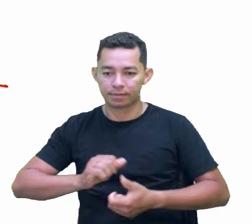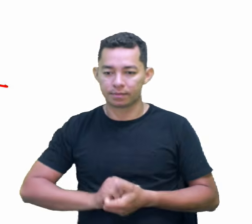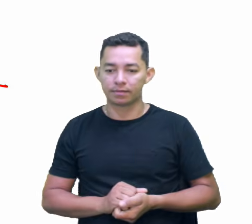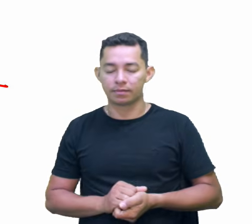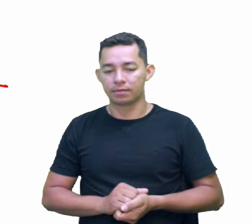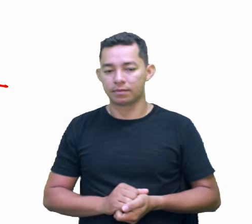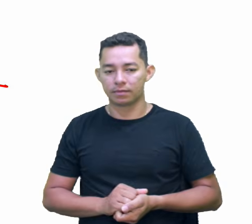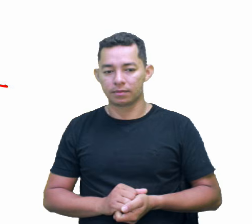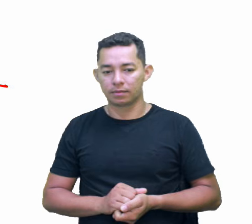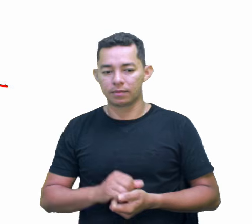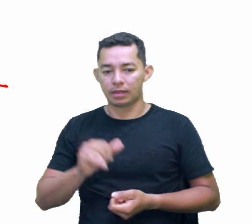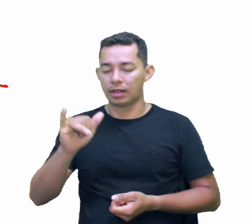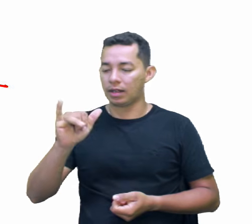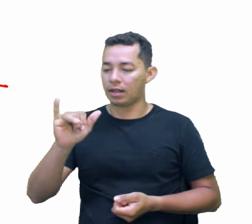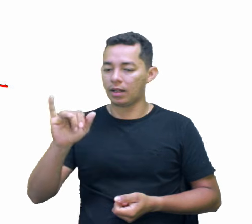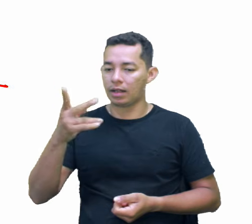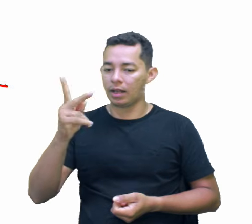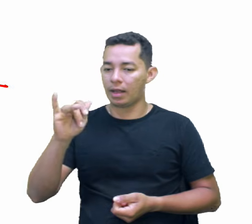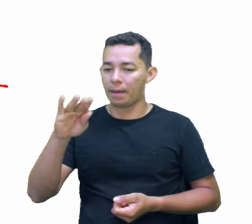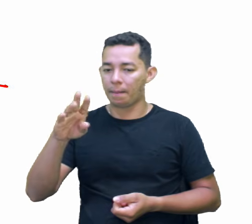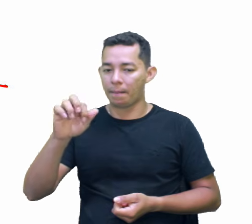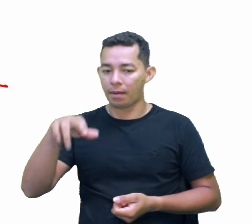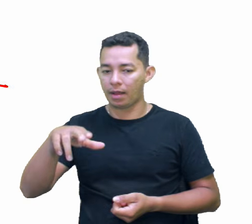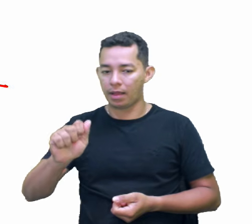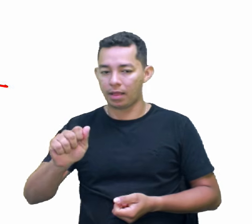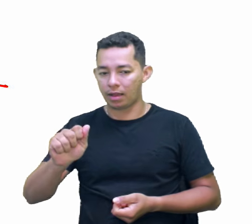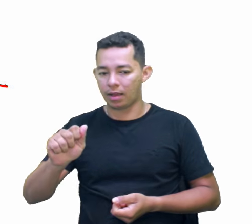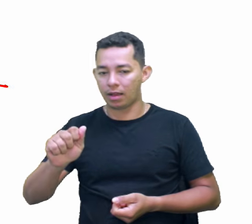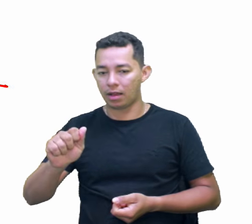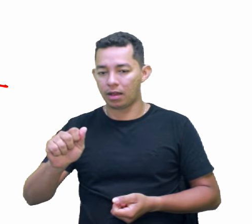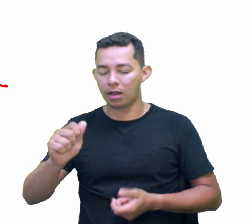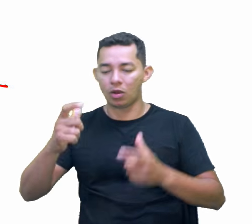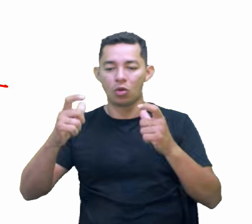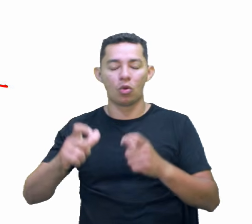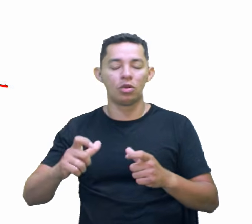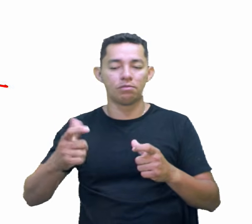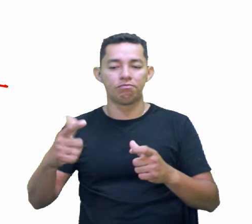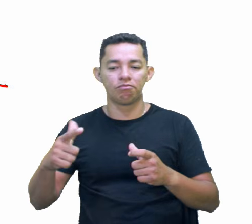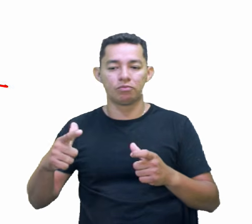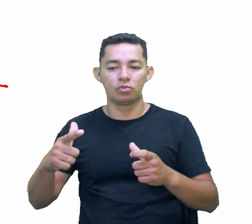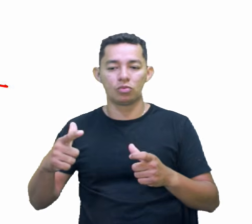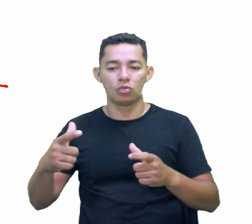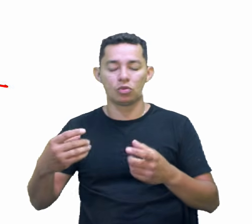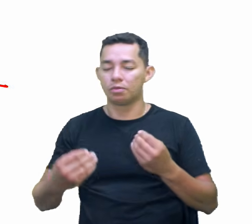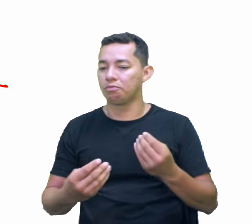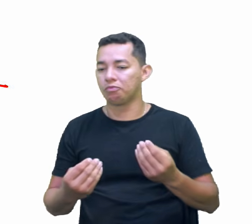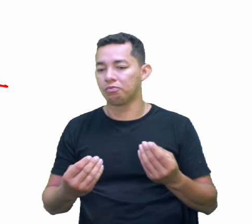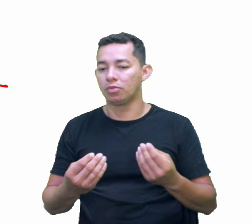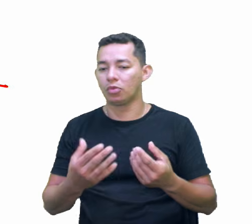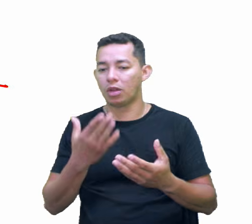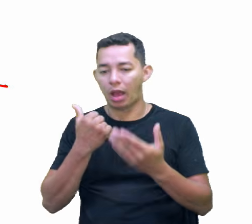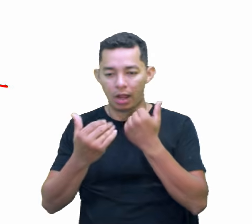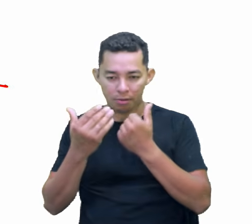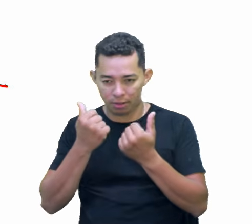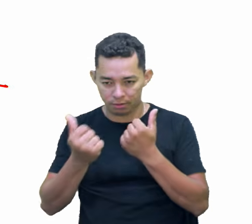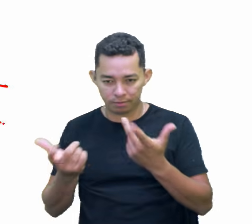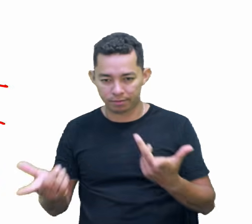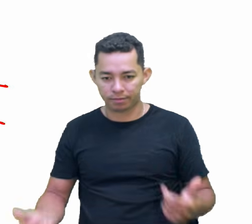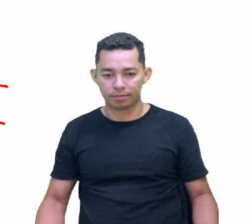A questão de hibernar num período onde não tem muita abundância de